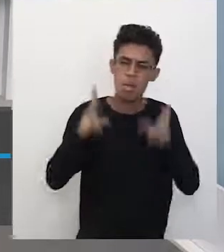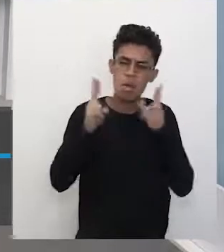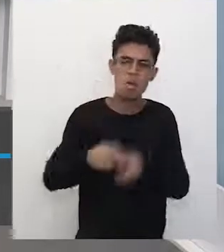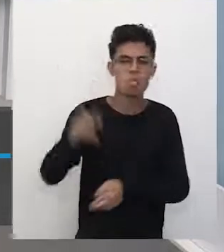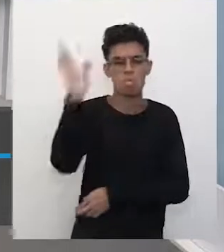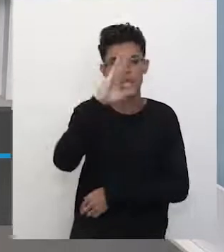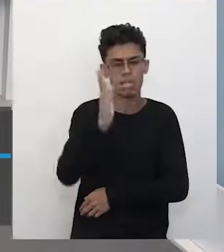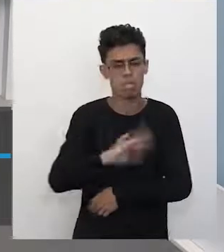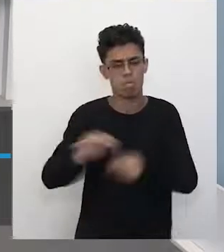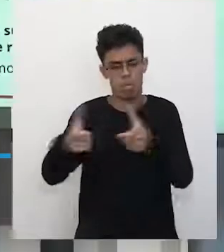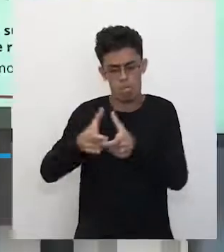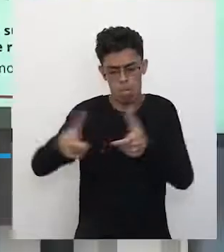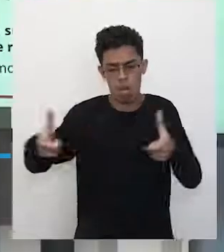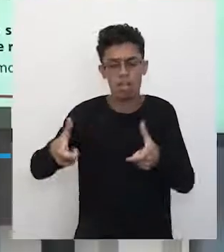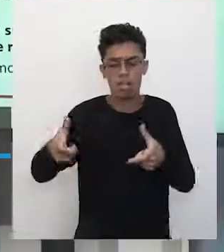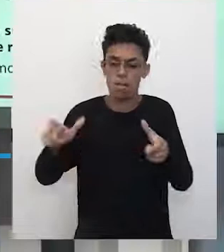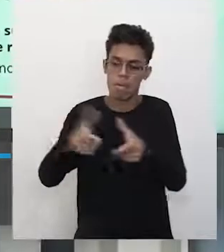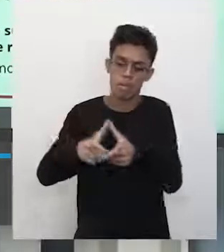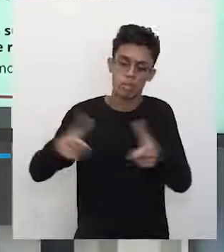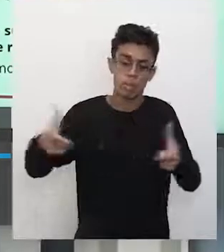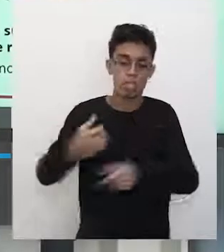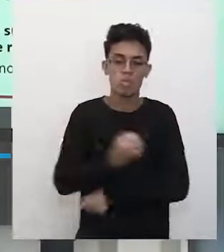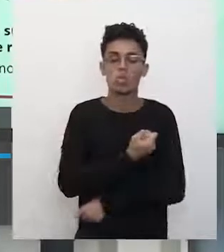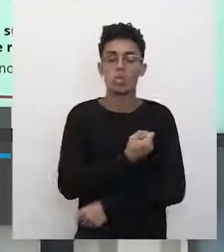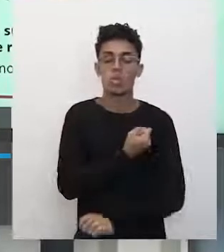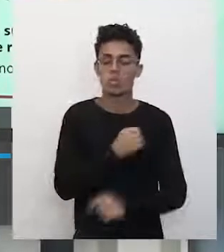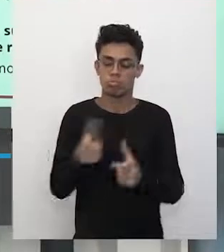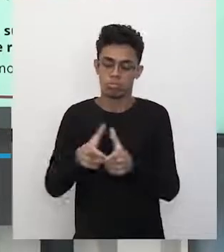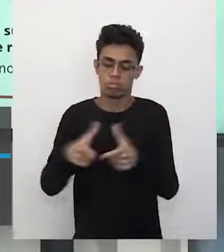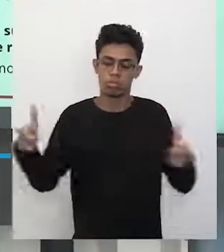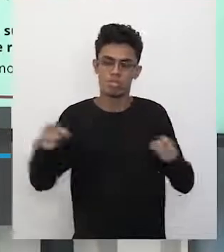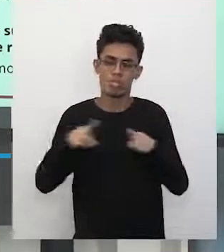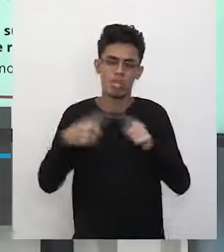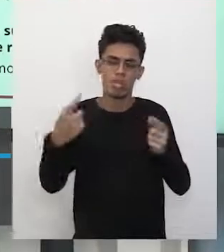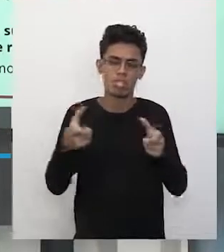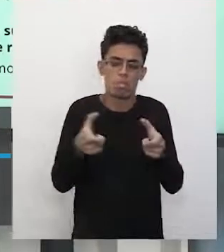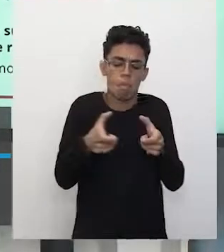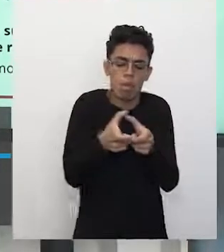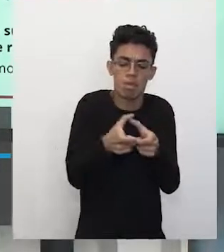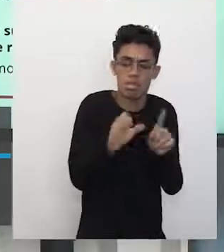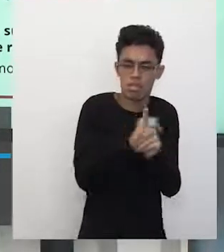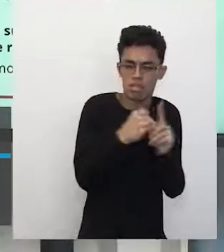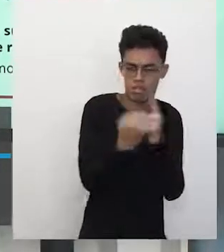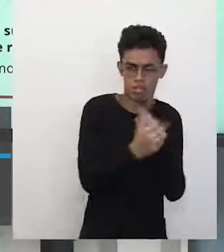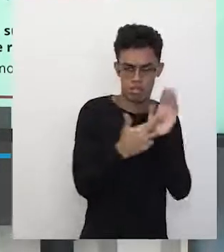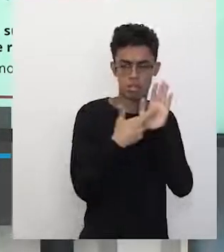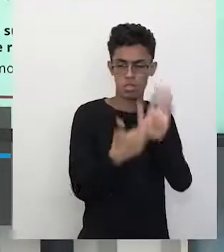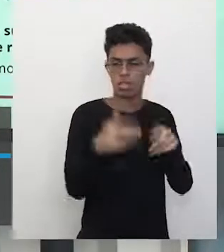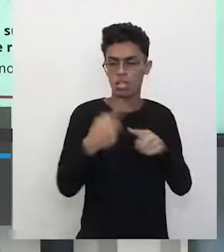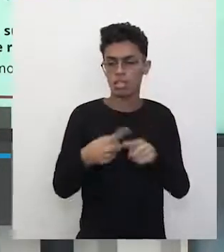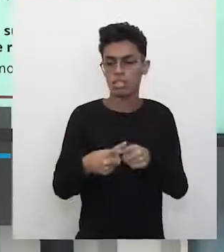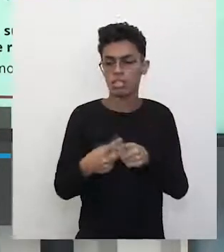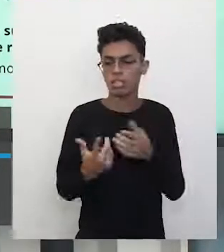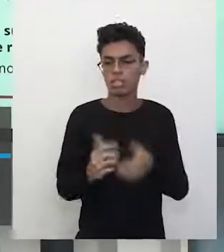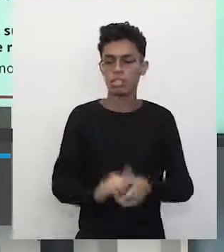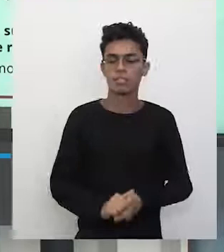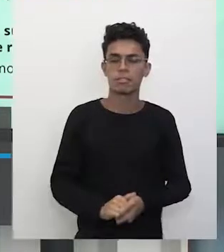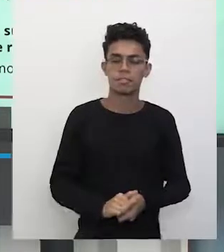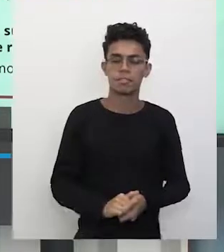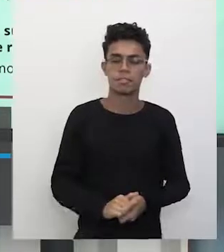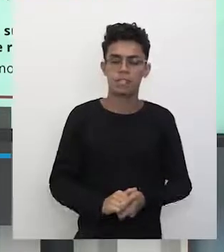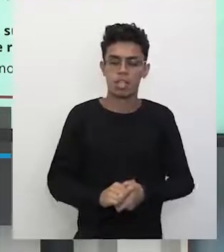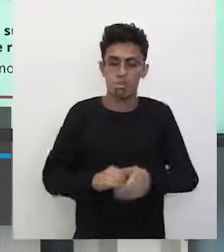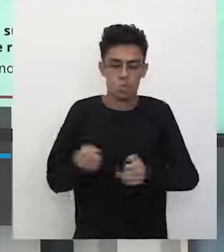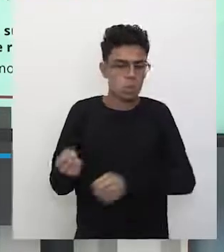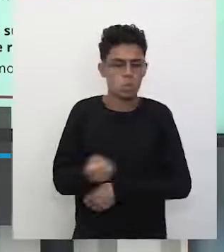são maioria, e são maiorias numéricas e minorias sociais por causa justamente, né, não da